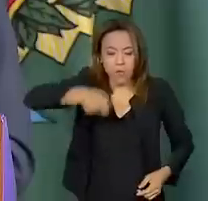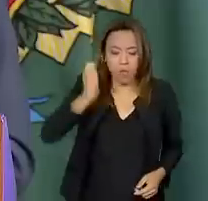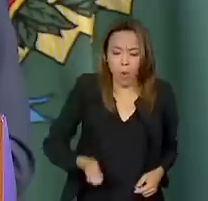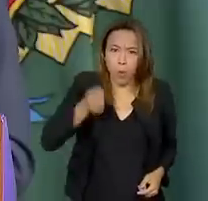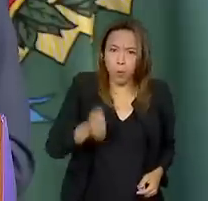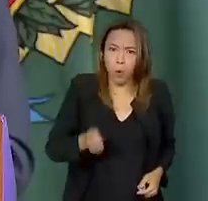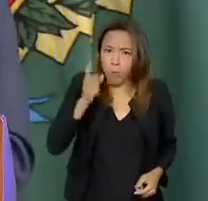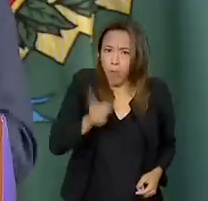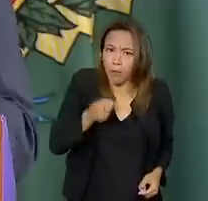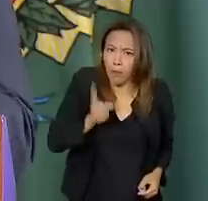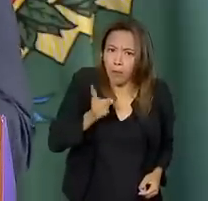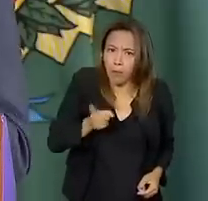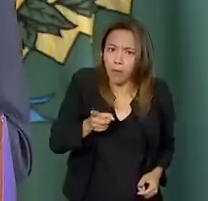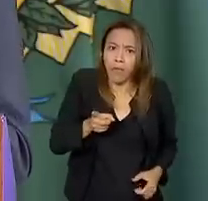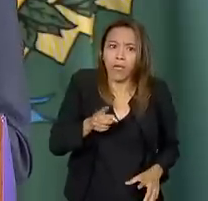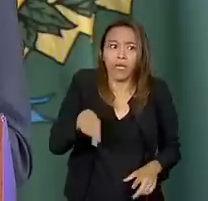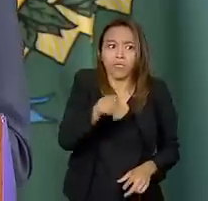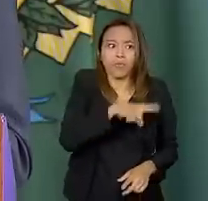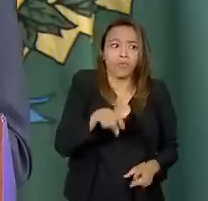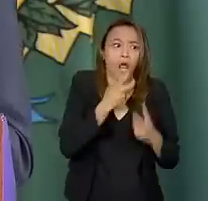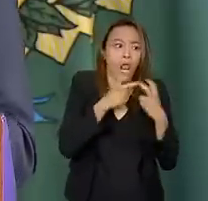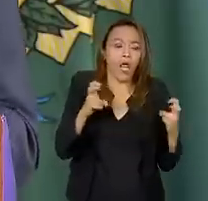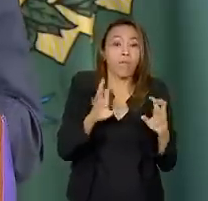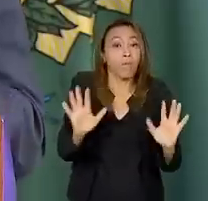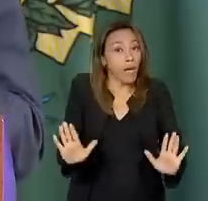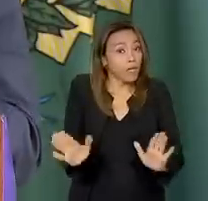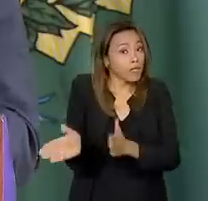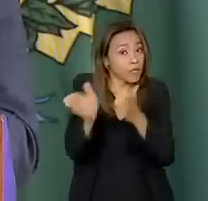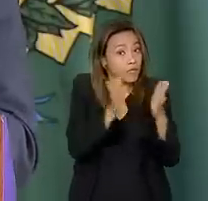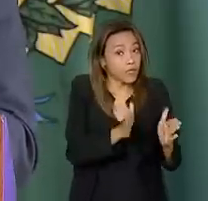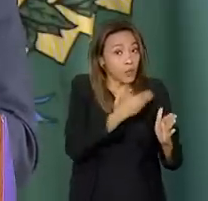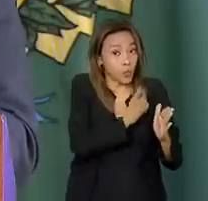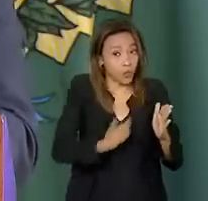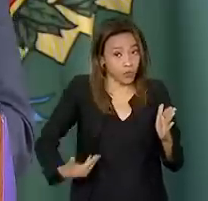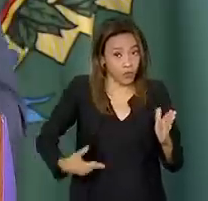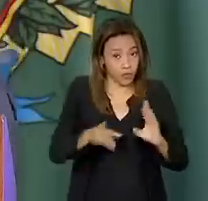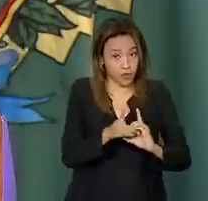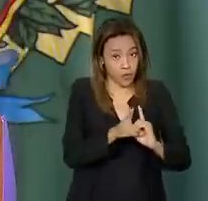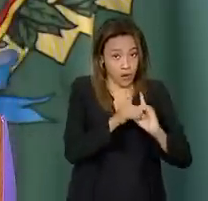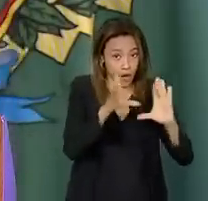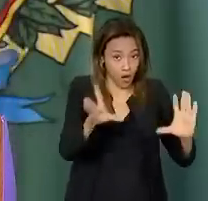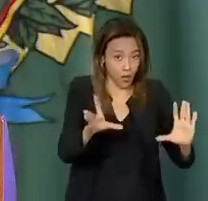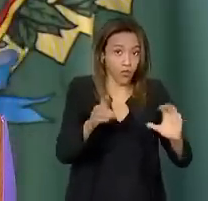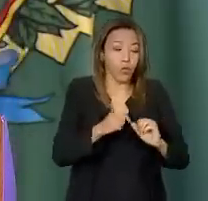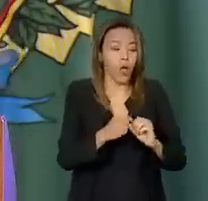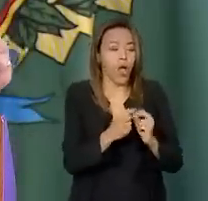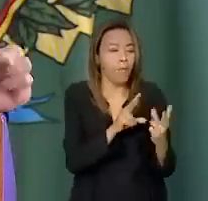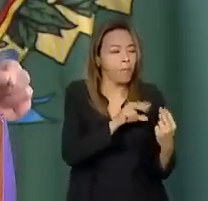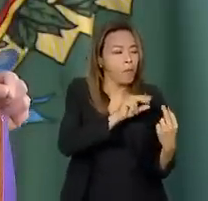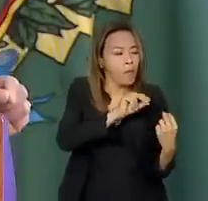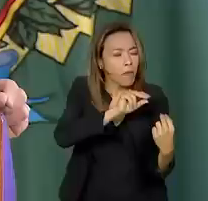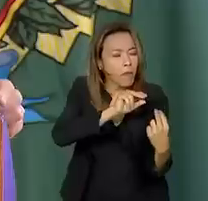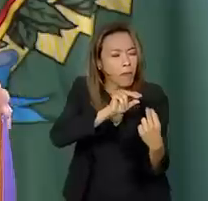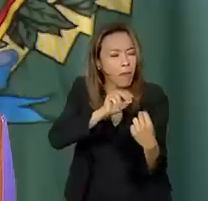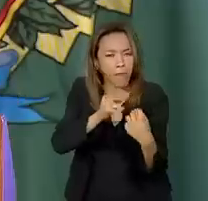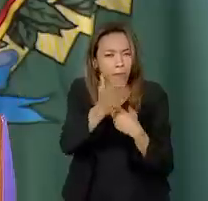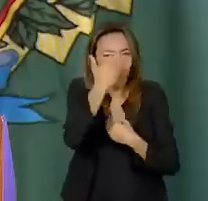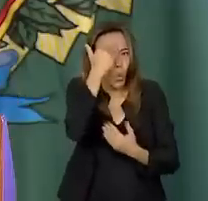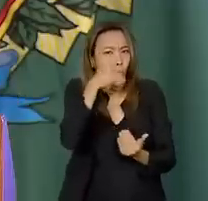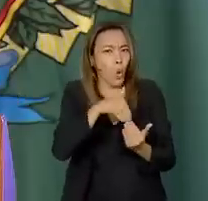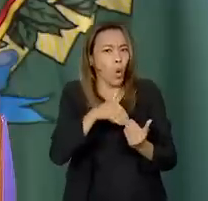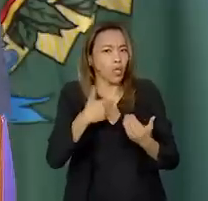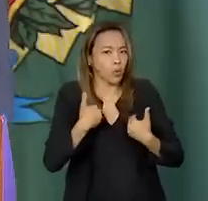grito, obedecem. Mas no regime democrático, a gente convencer parlamentares que não votam com a